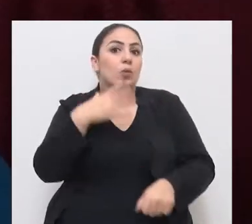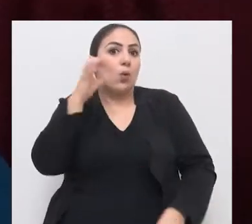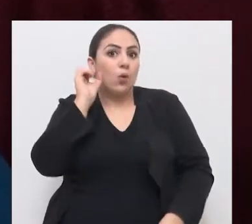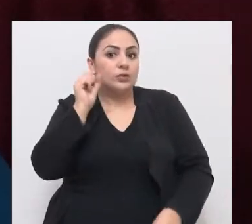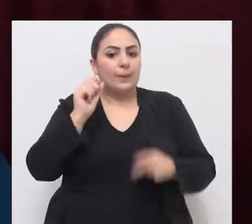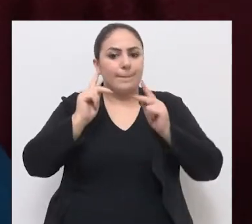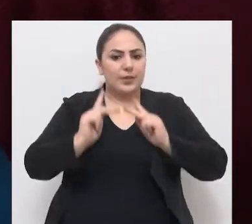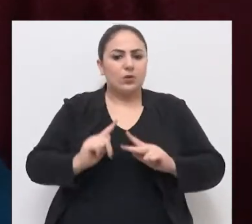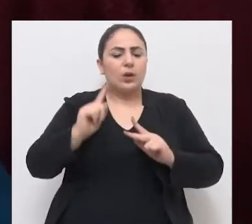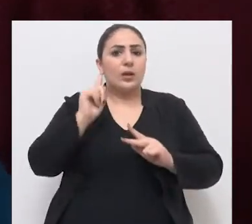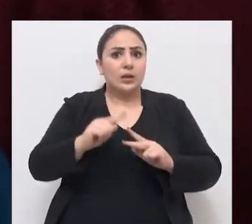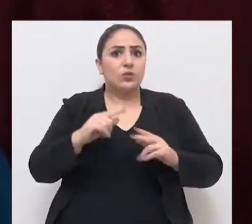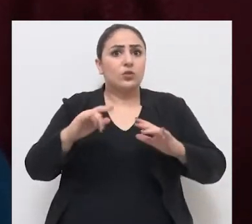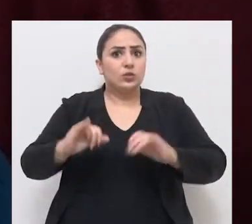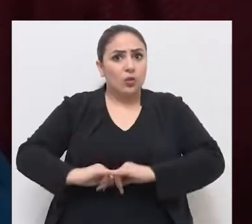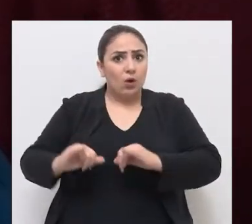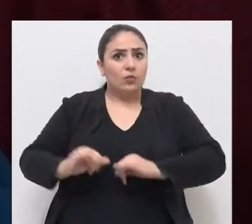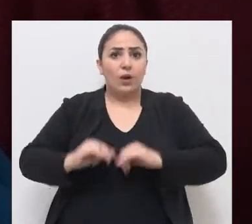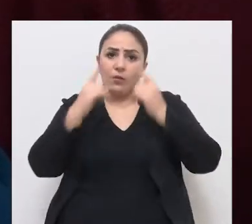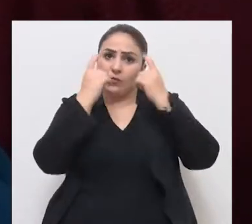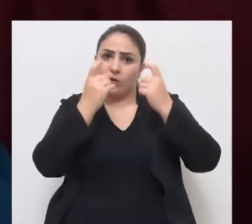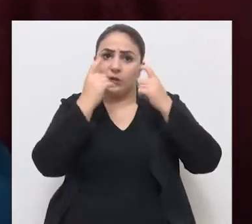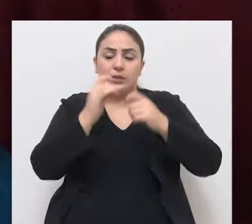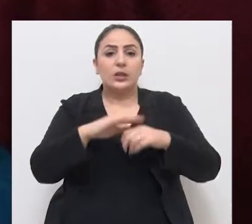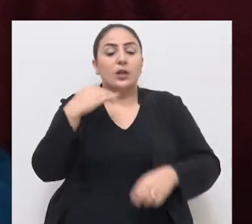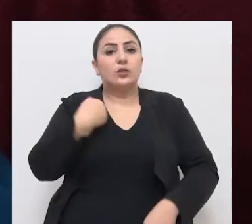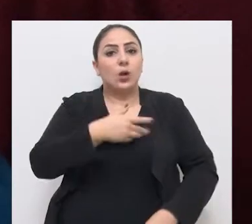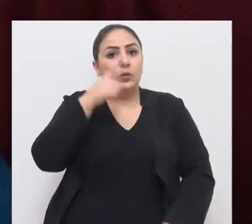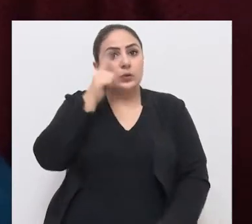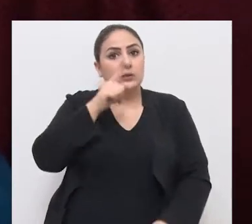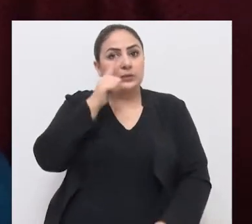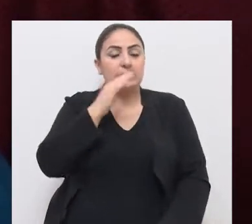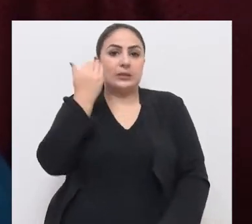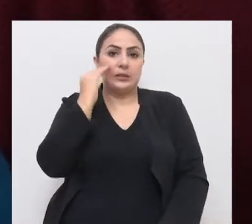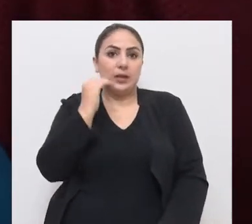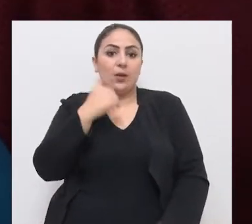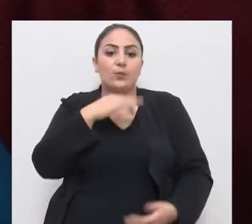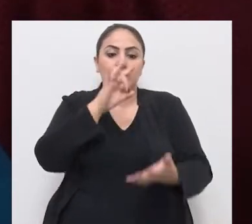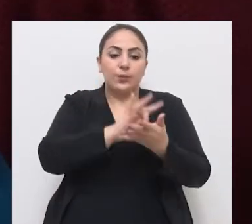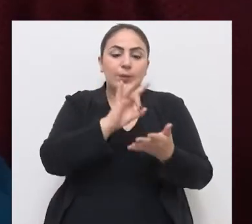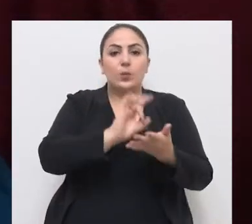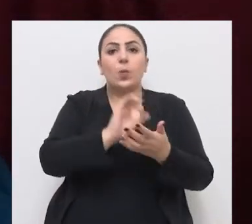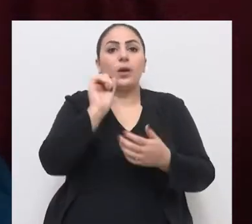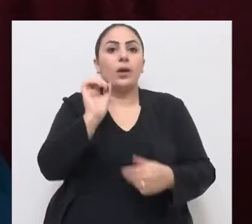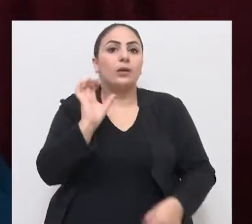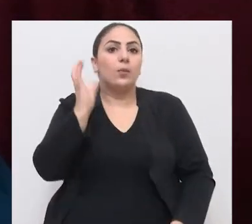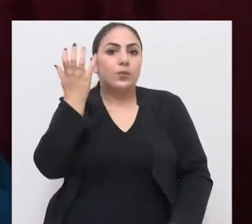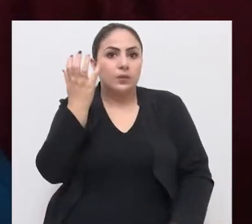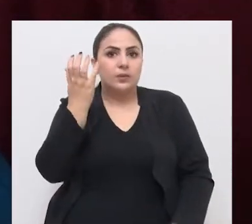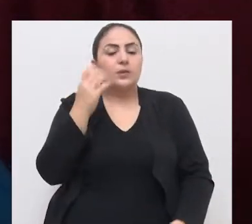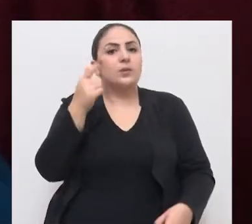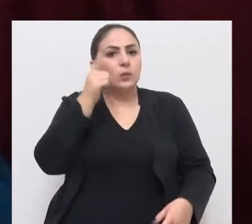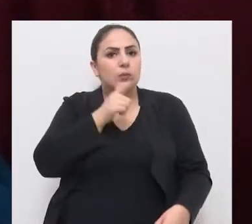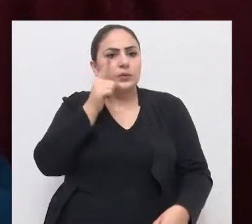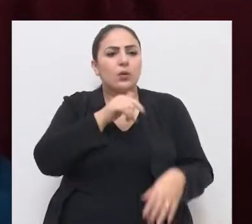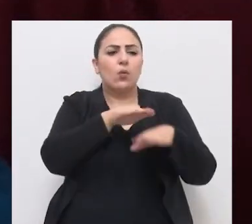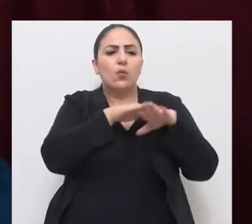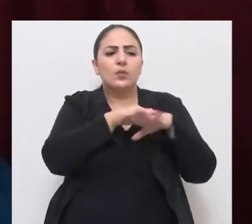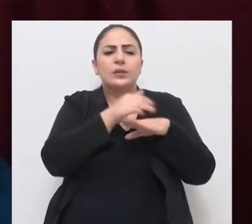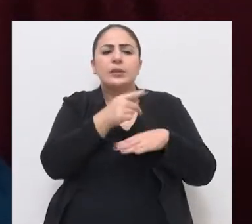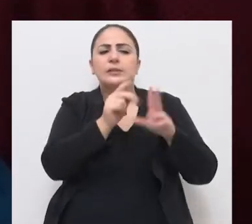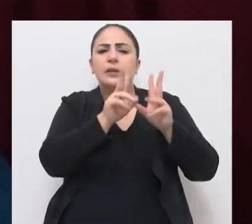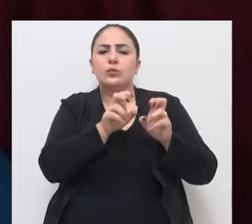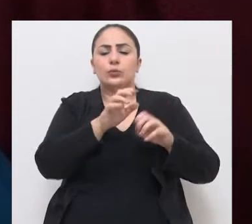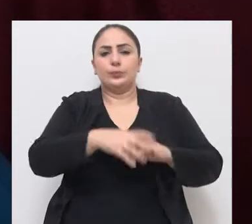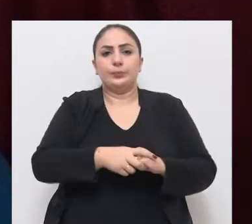ouça muito as pessoas que são vítimas daquelas violências, para a gente entender efetivamente o que acontece e poder então